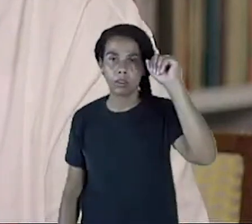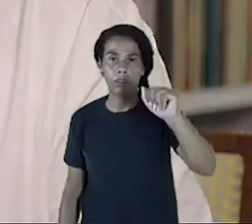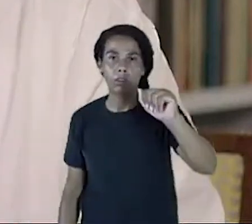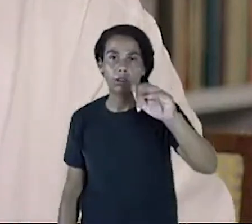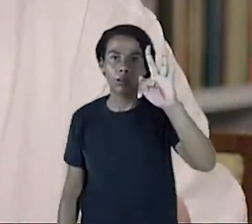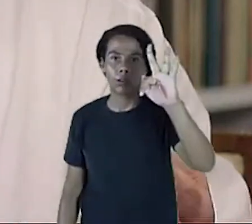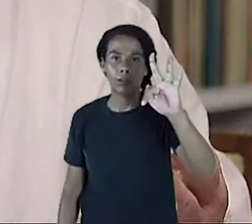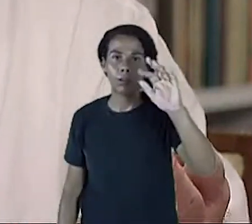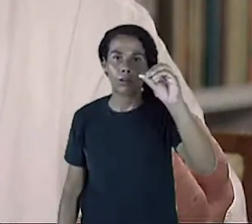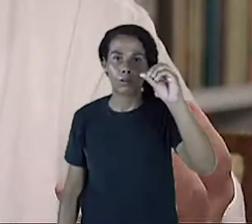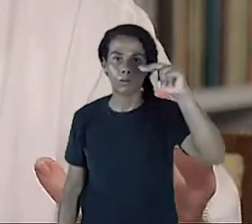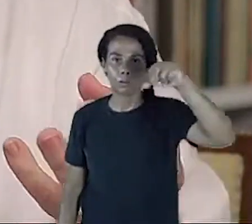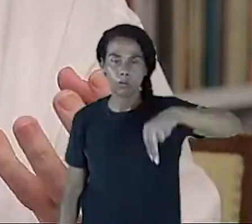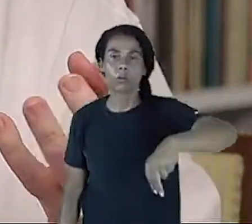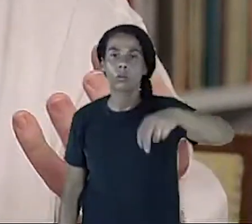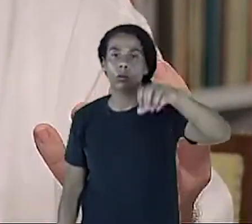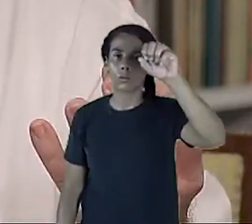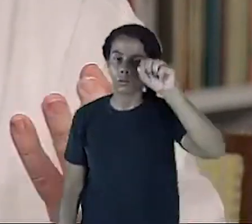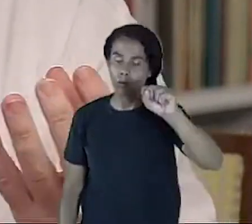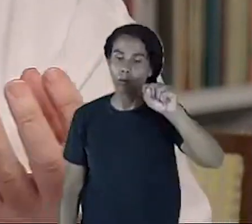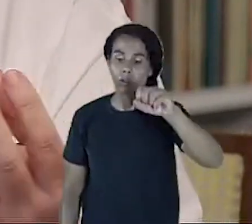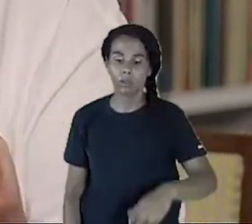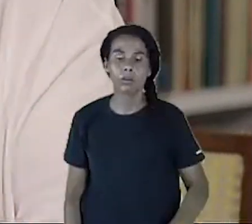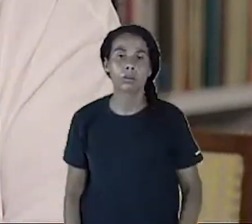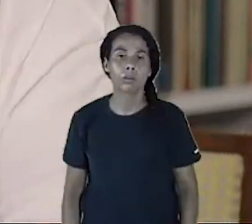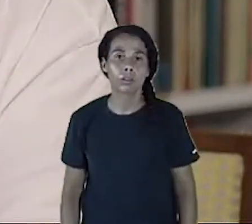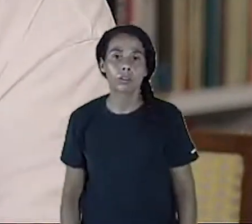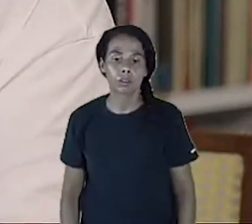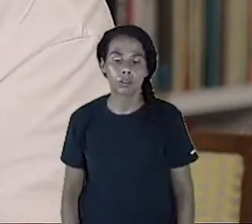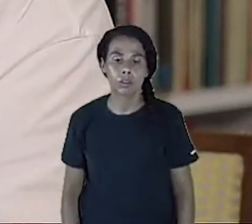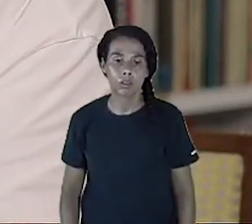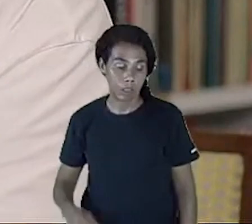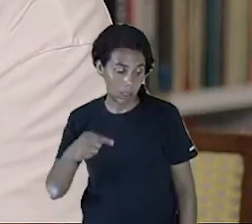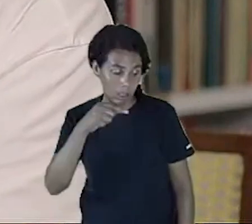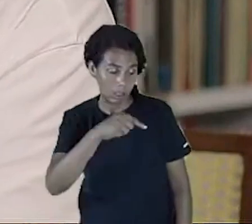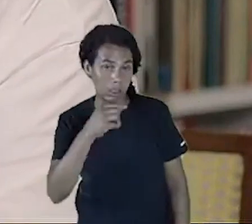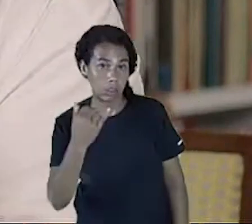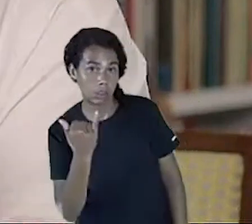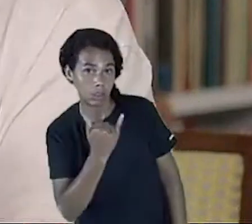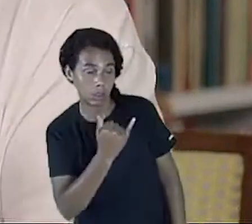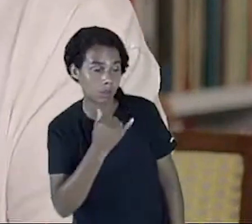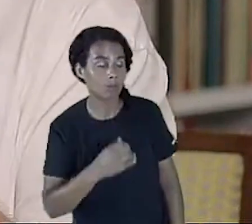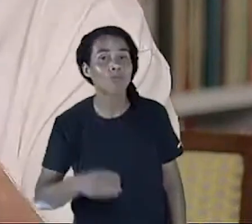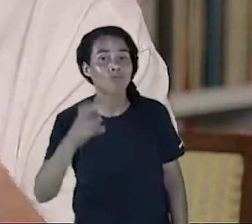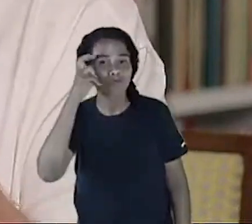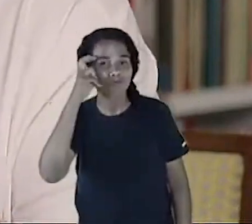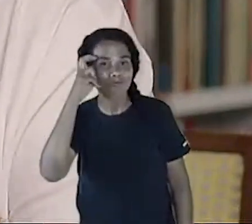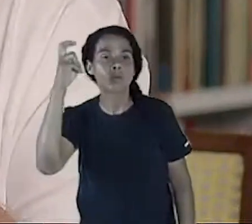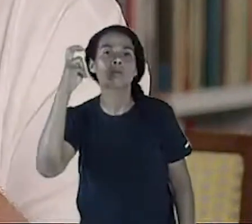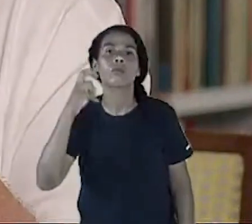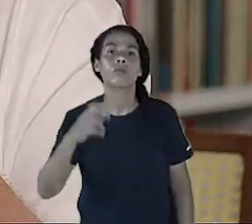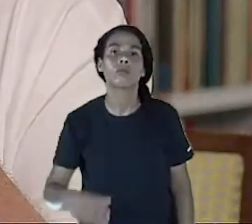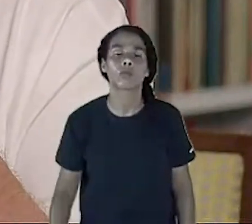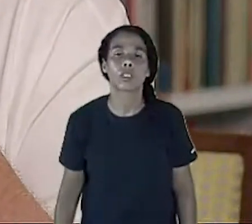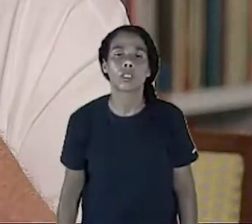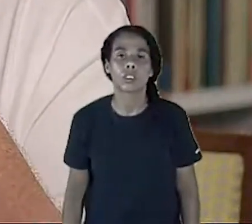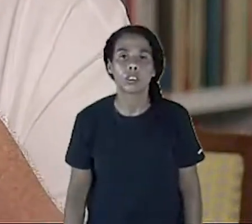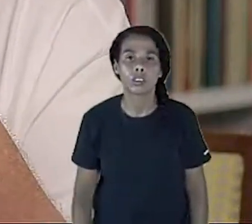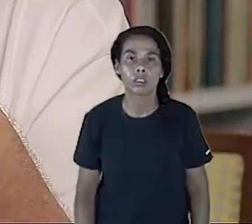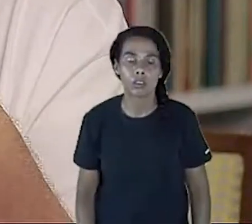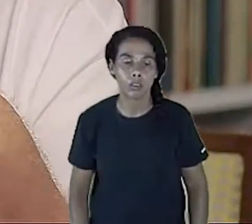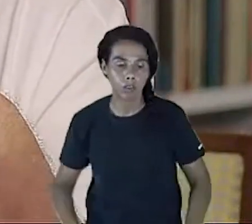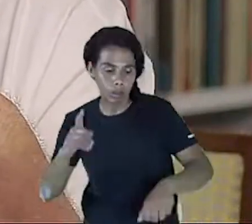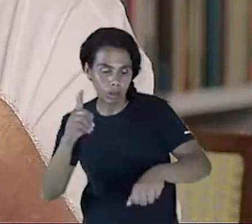ela vem nos transportando com o tempo para a realidade que a gente se